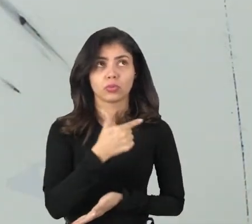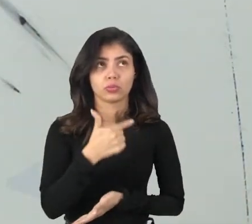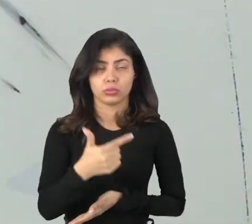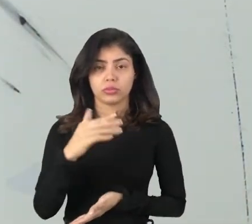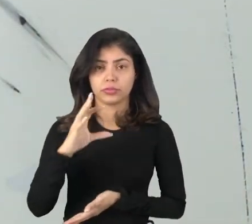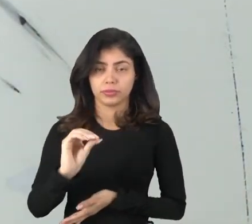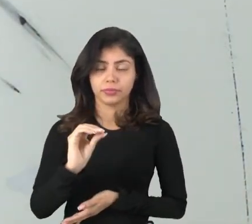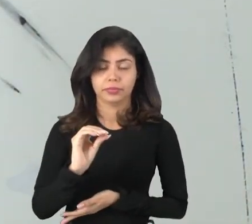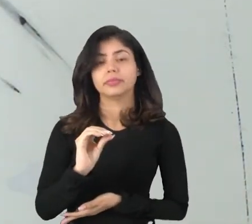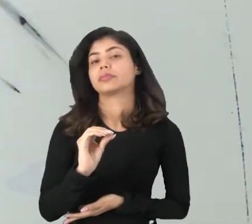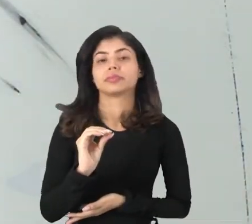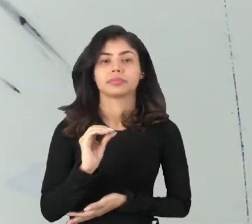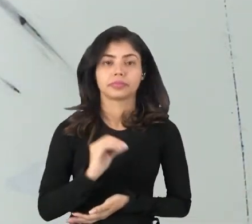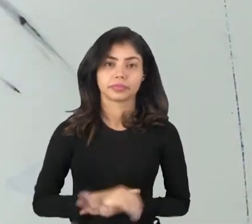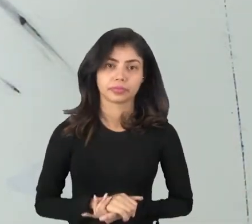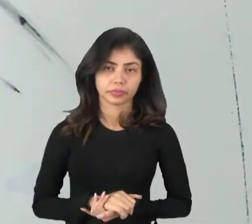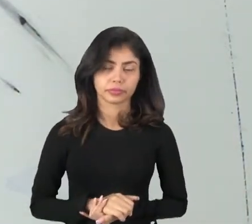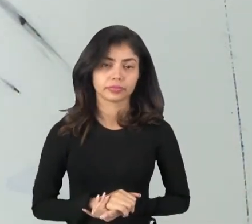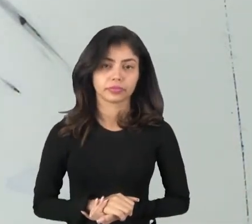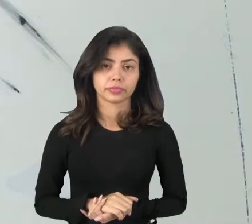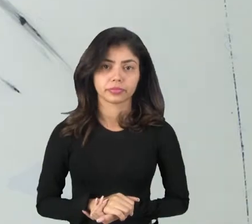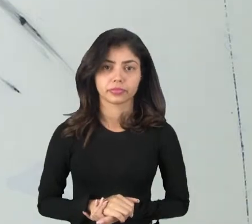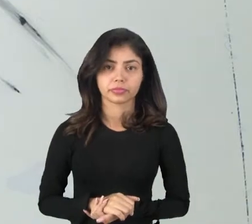permanece o 2. Então, eu tenho